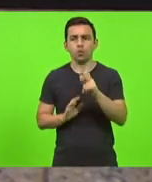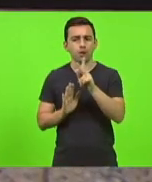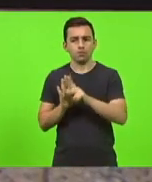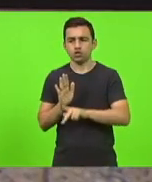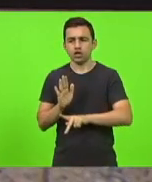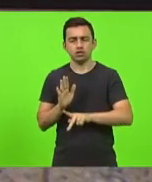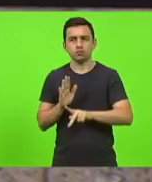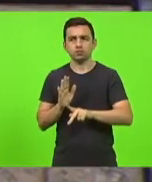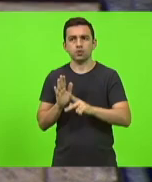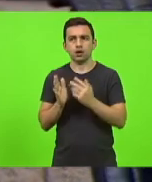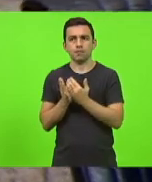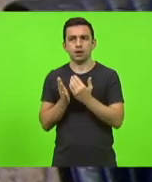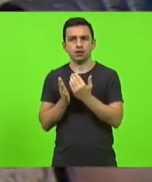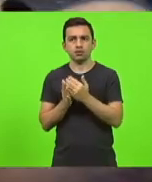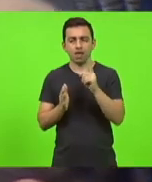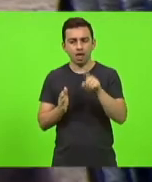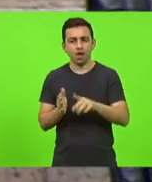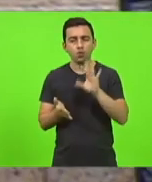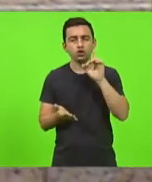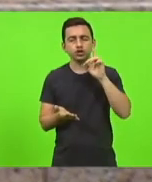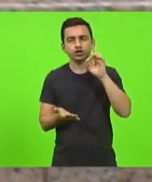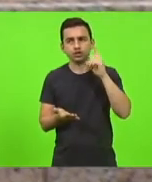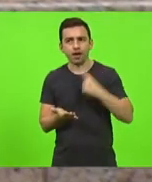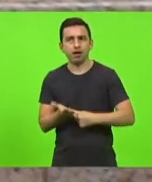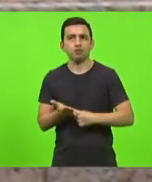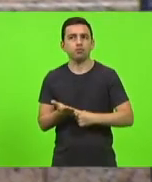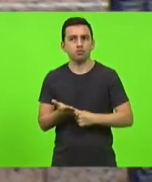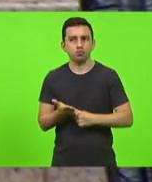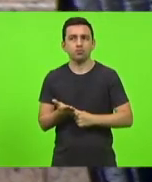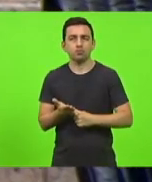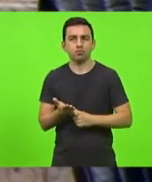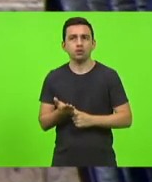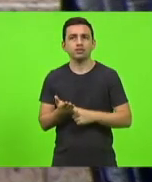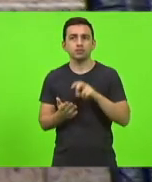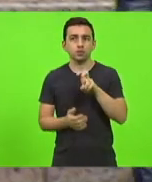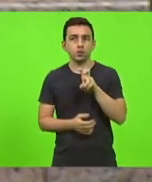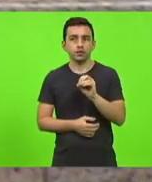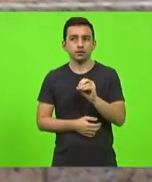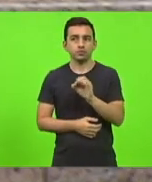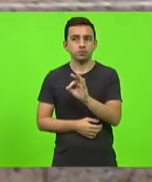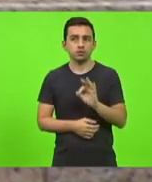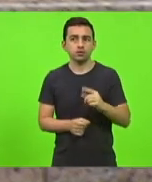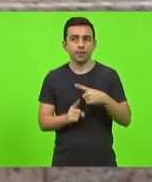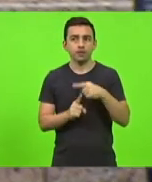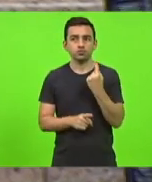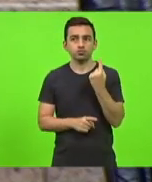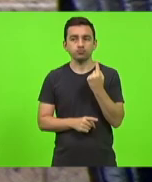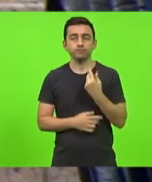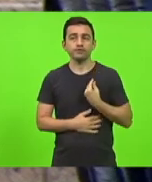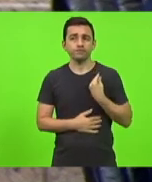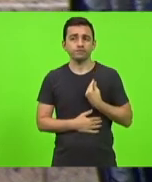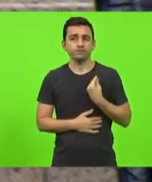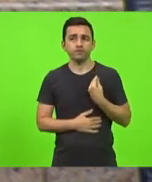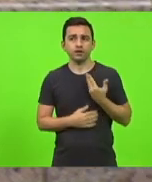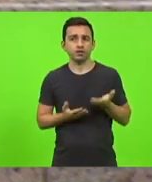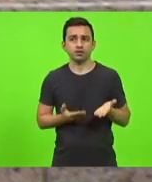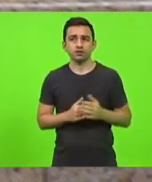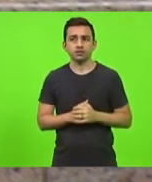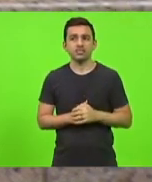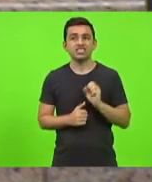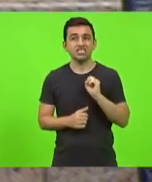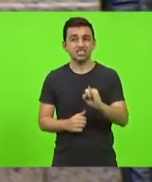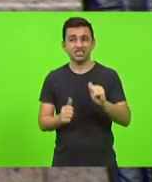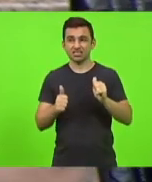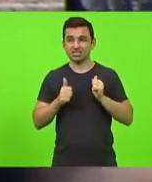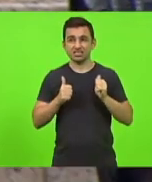complementar, é um projeto de lei ordinário. É 50% mais um dos presentes. Mas se as